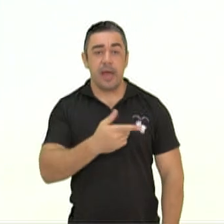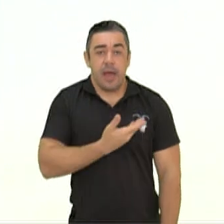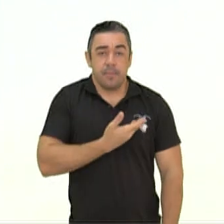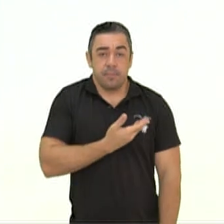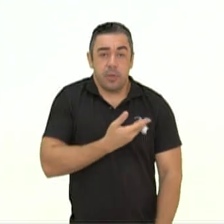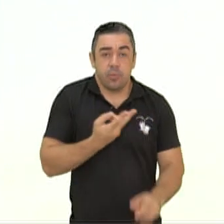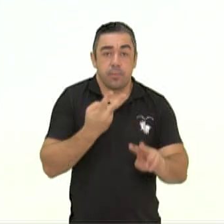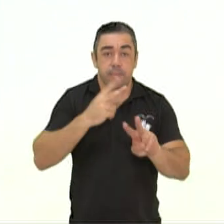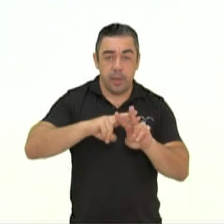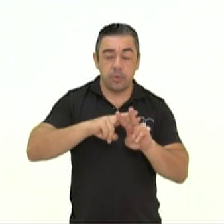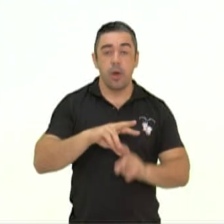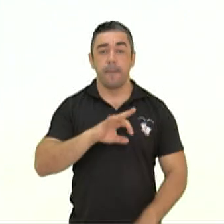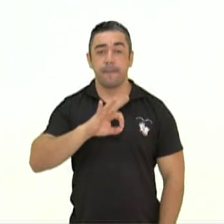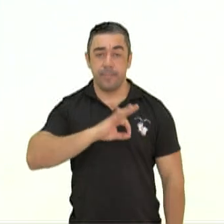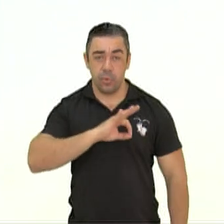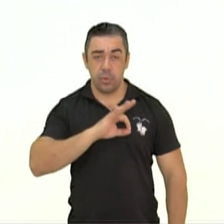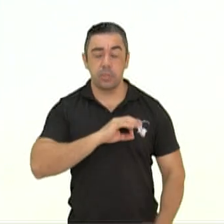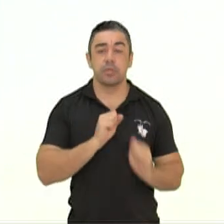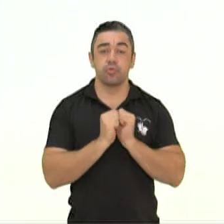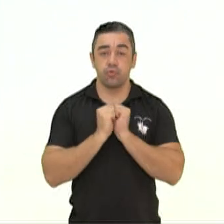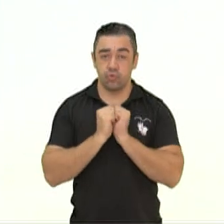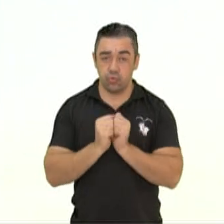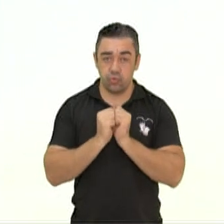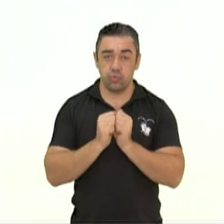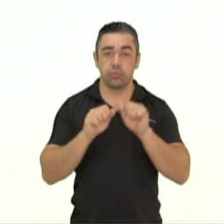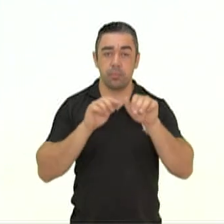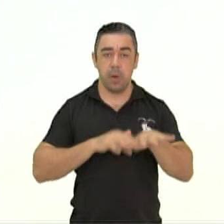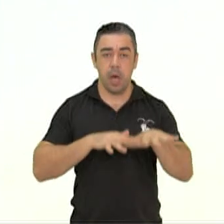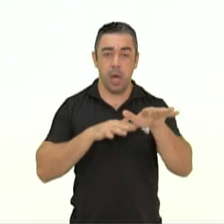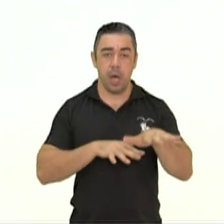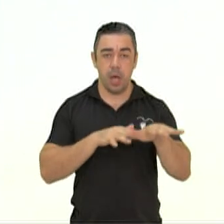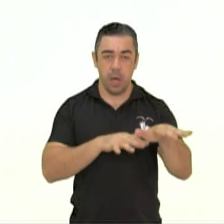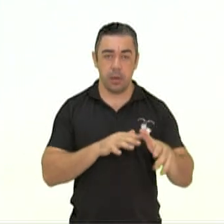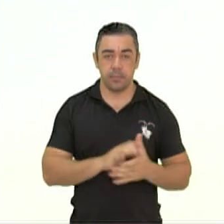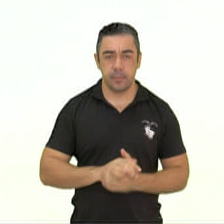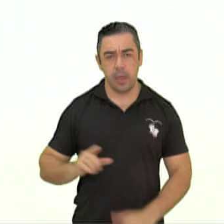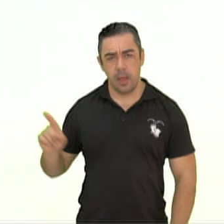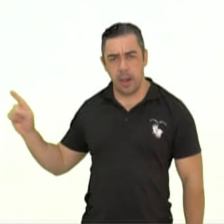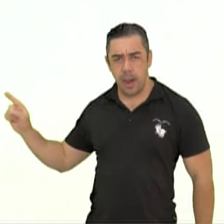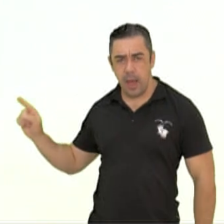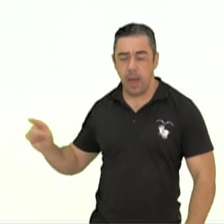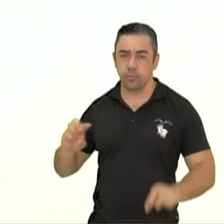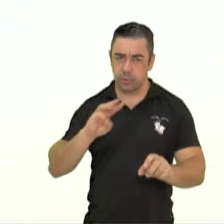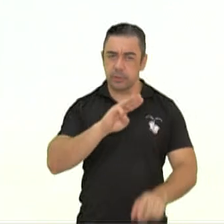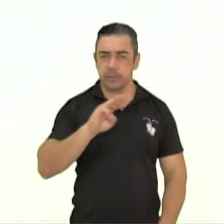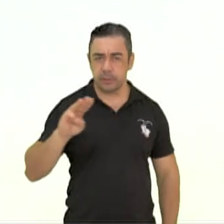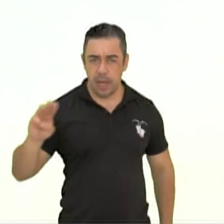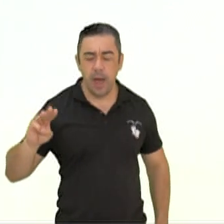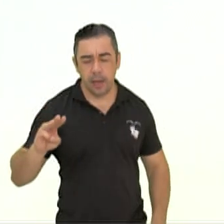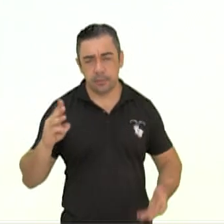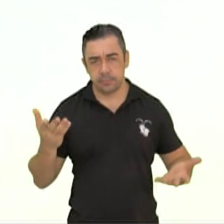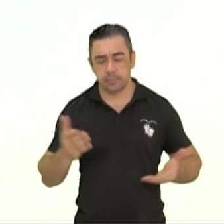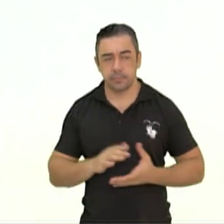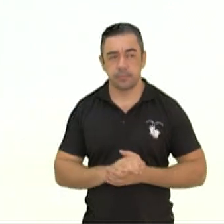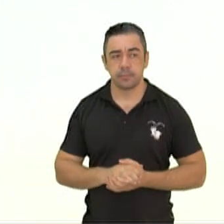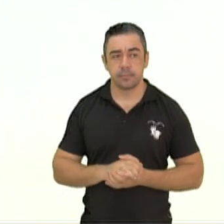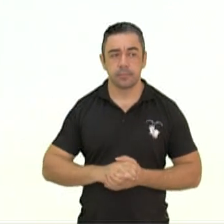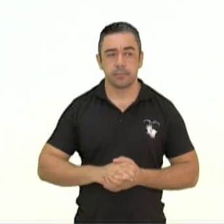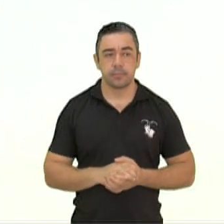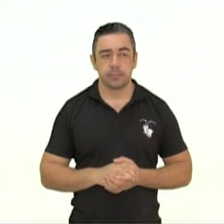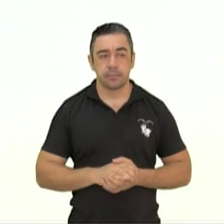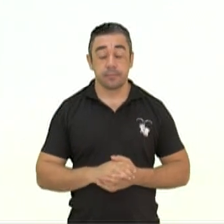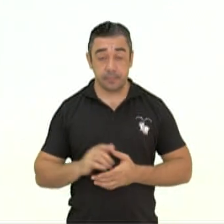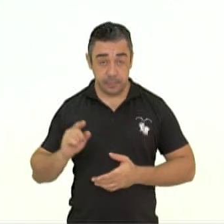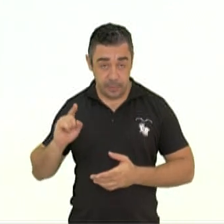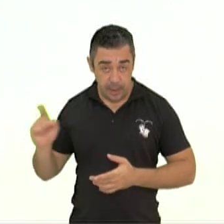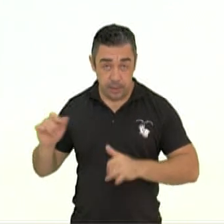Polícia Militar acompanhava a caminhada. E temos ali disponível, o endereço eletrônico para vocês. Em